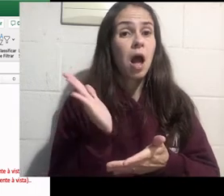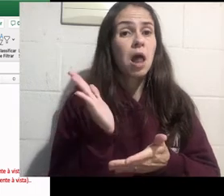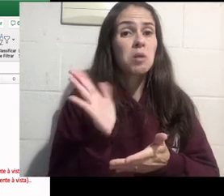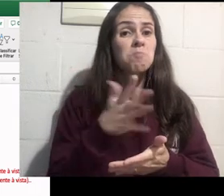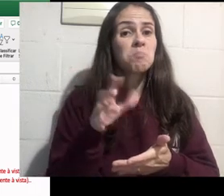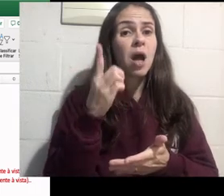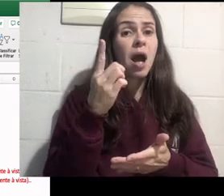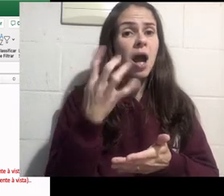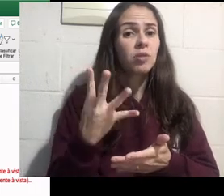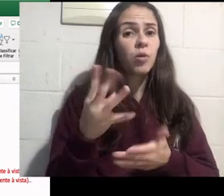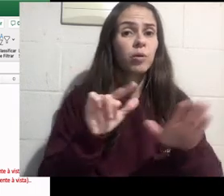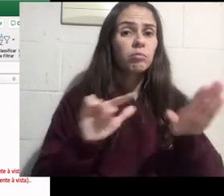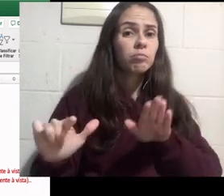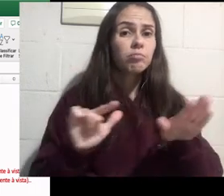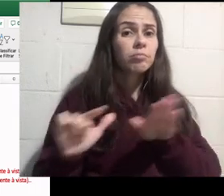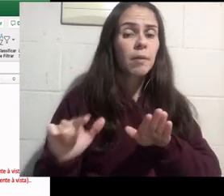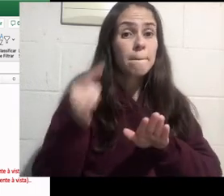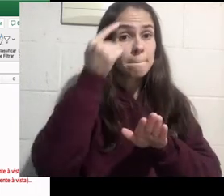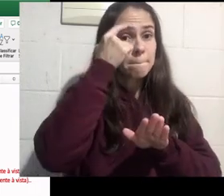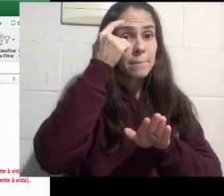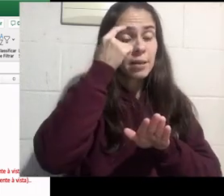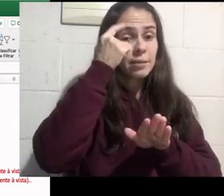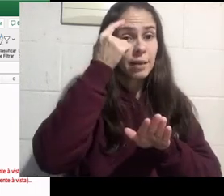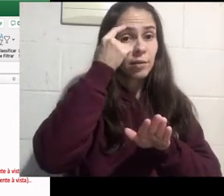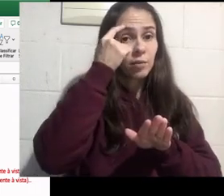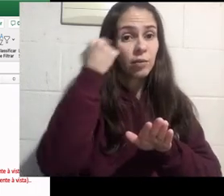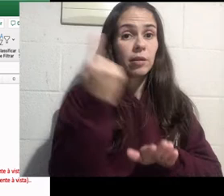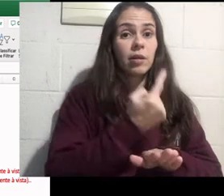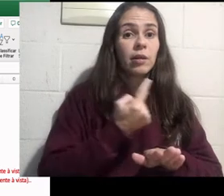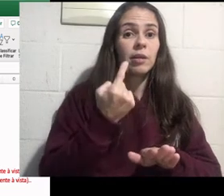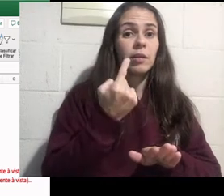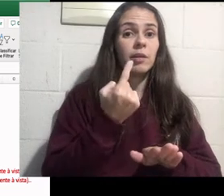coloquei 14 semanas, porque dentro da ideia de que a gente tem que trabalhar com,